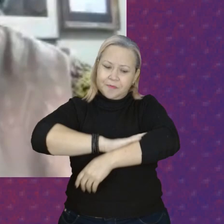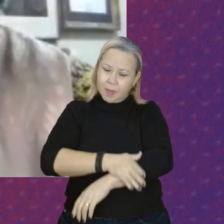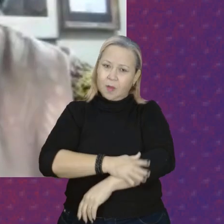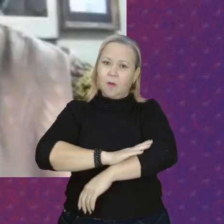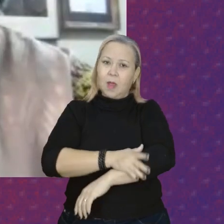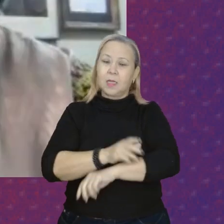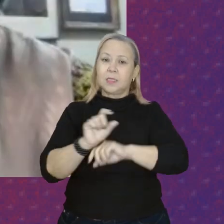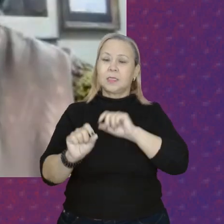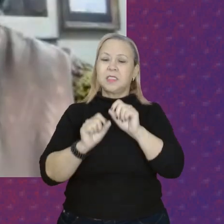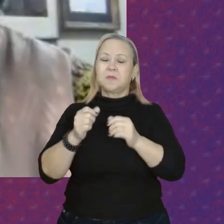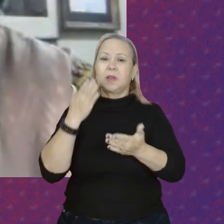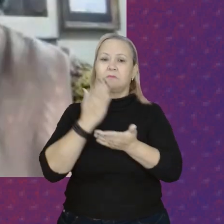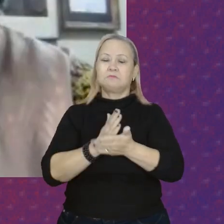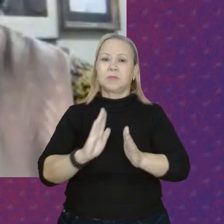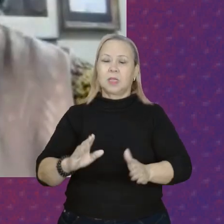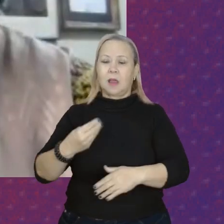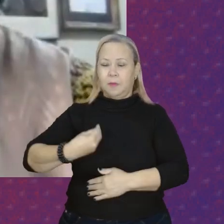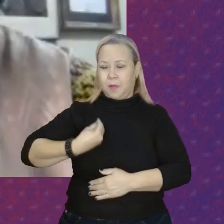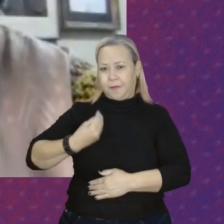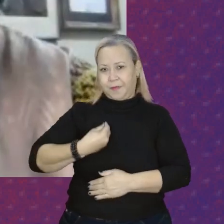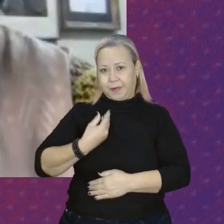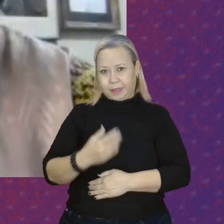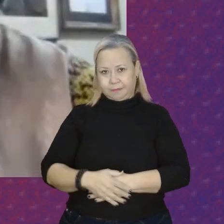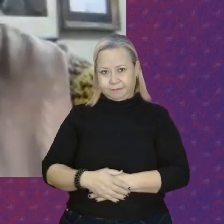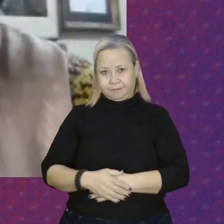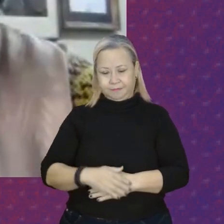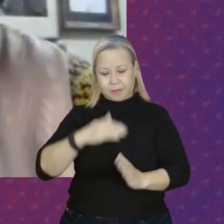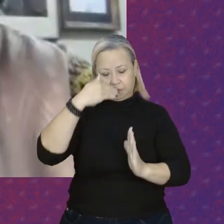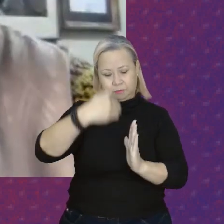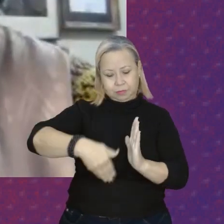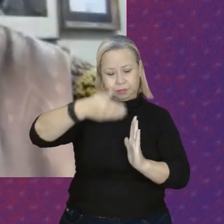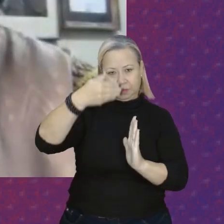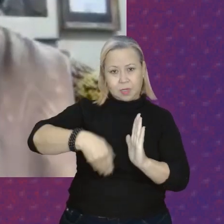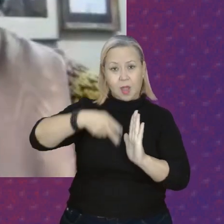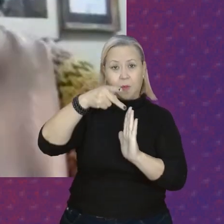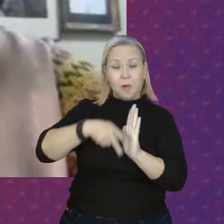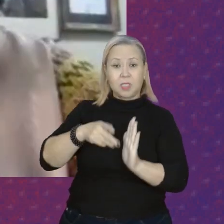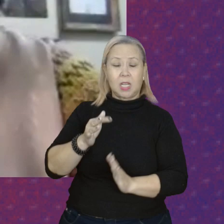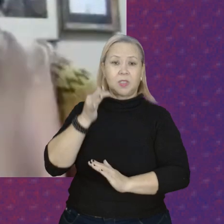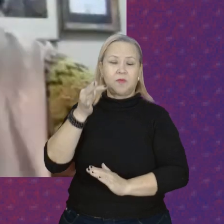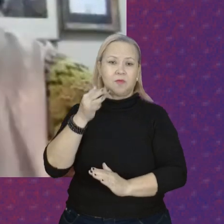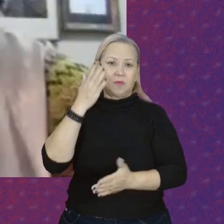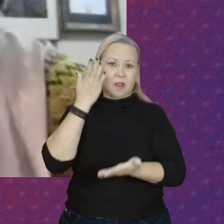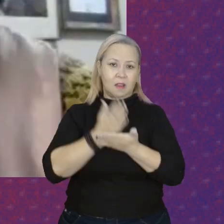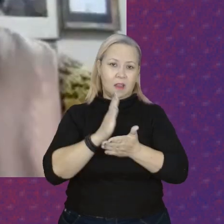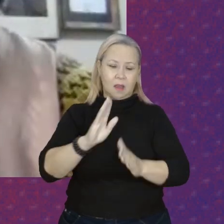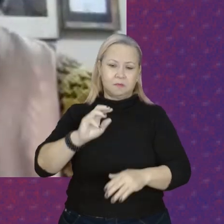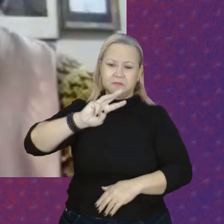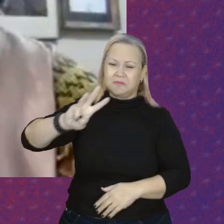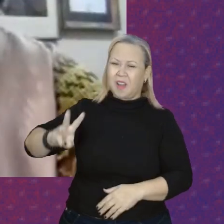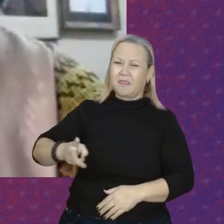ele aniquila vidas, né? Aniquila projetos de futuro para milhares de